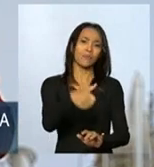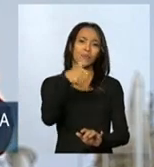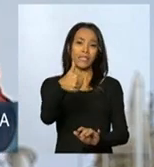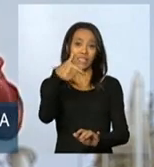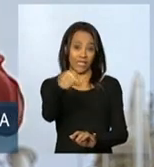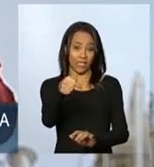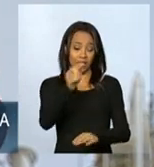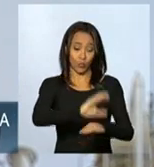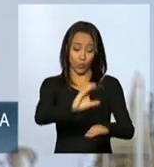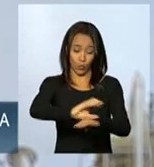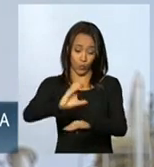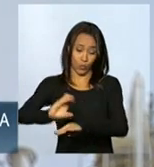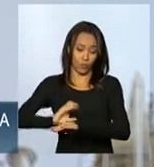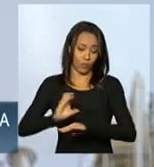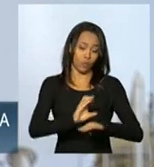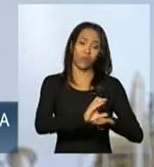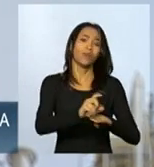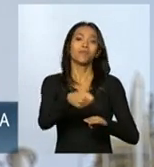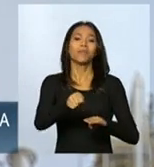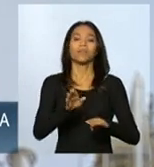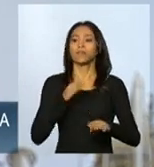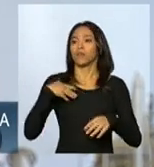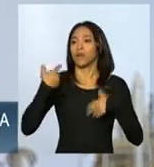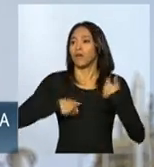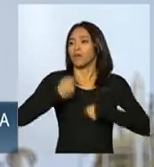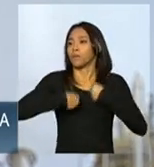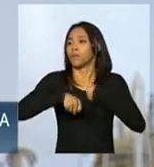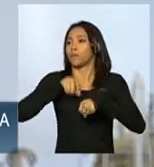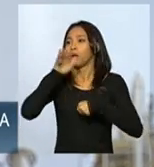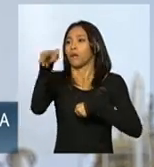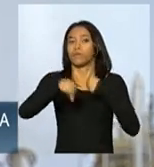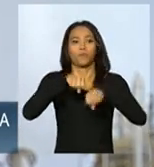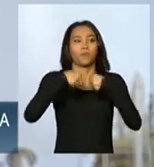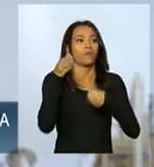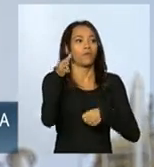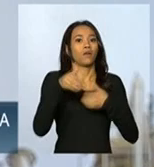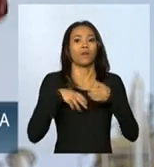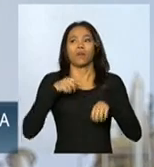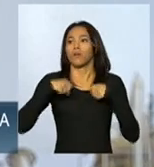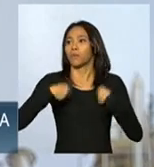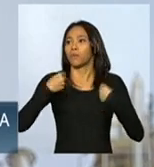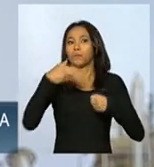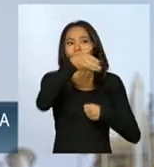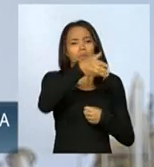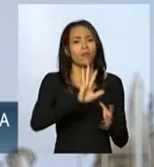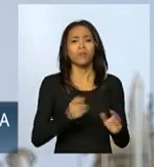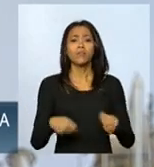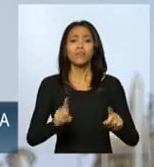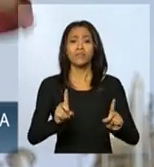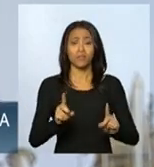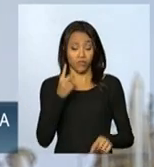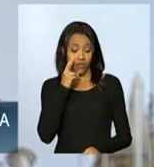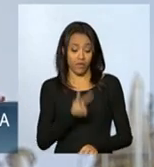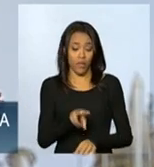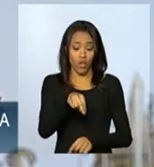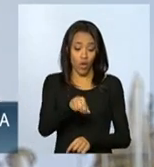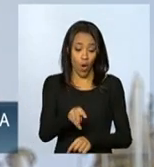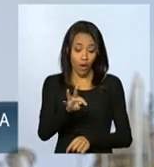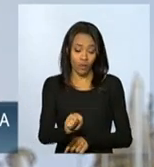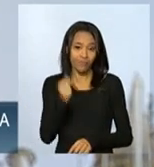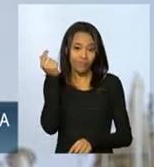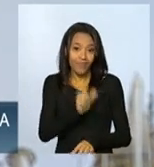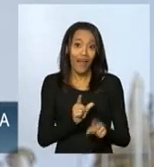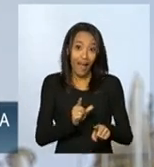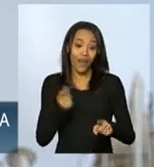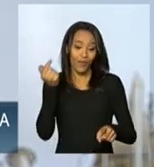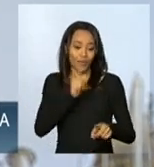cursos. Você não precisa de correr atrás. Você entra todo dia, se a sua nota couber, você entra num